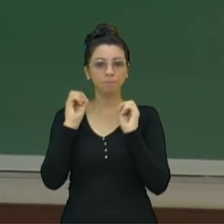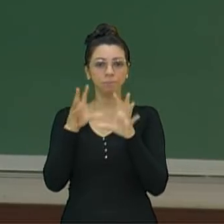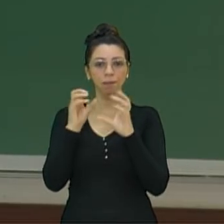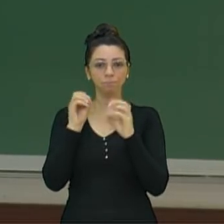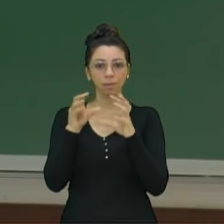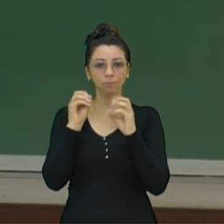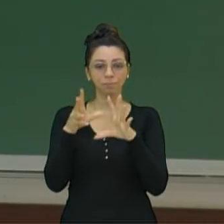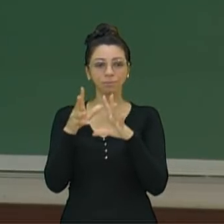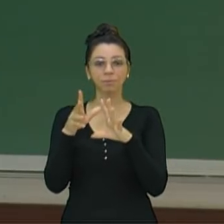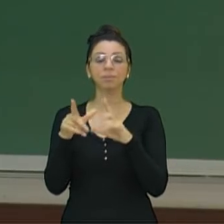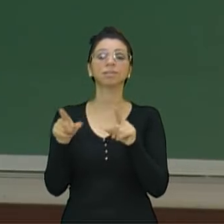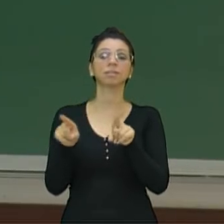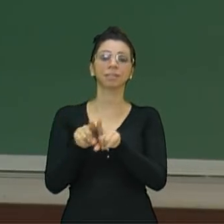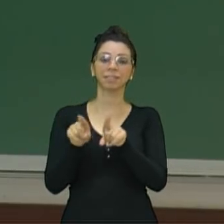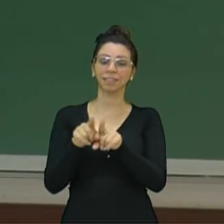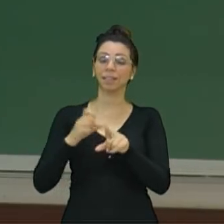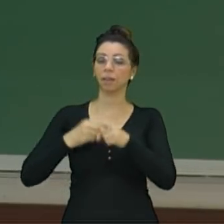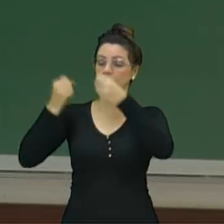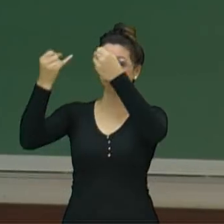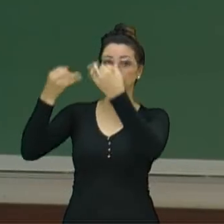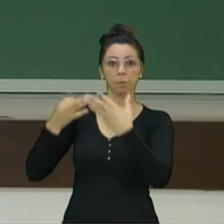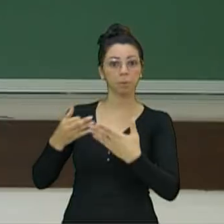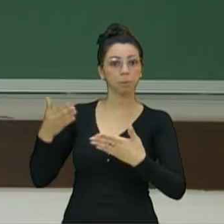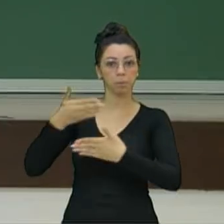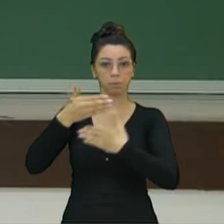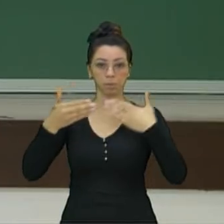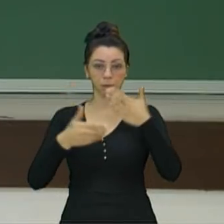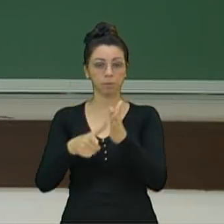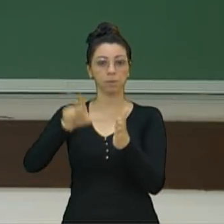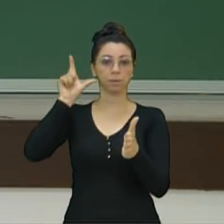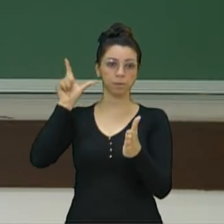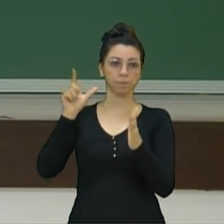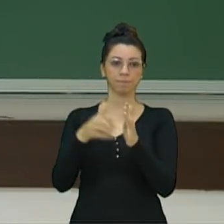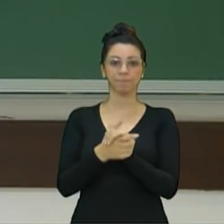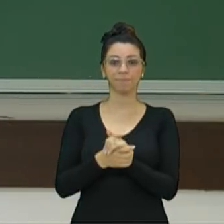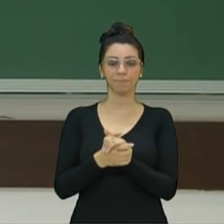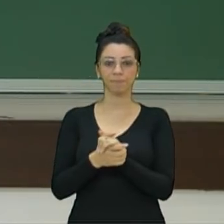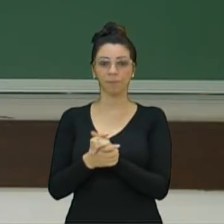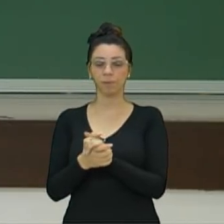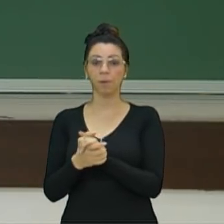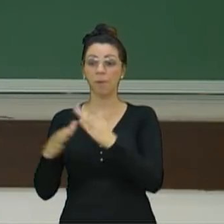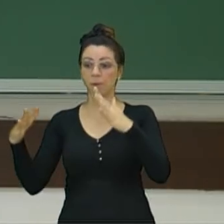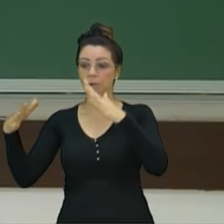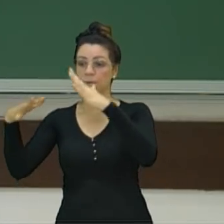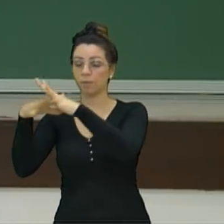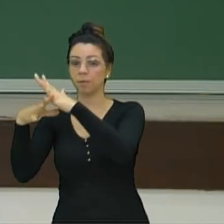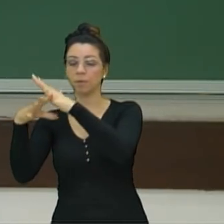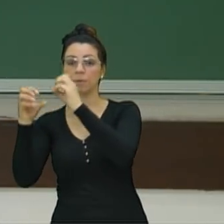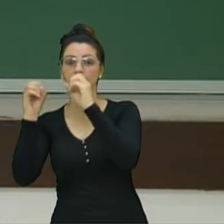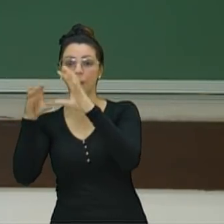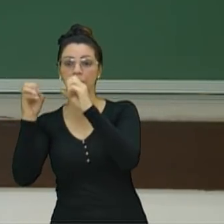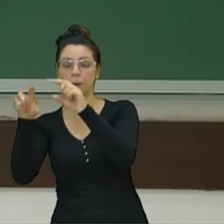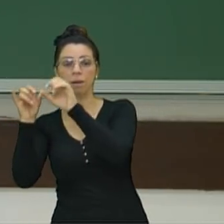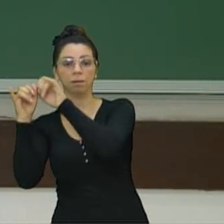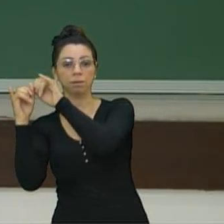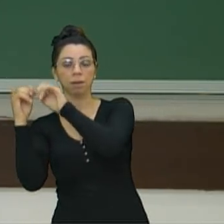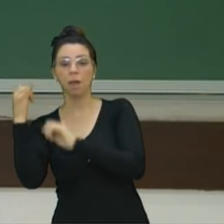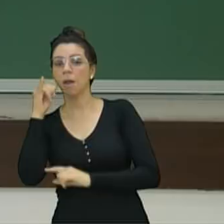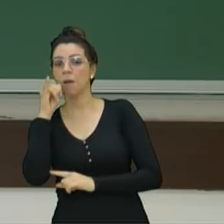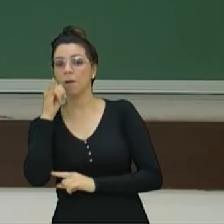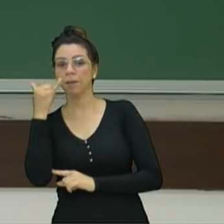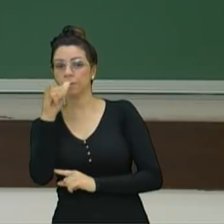Tem a ver com a tela anterior que você explicou, né, Fabiano? Olha lá, ó. Vai sair desse neurônio, vem para esse e vem para